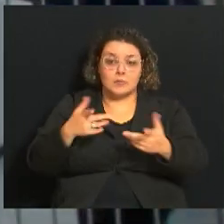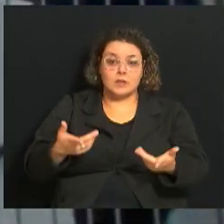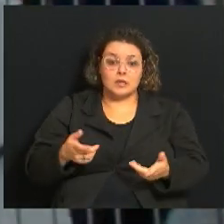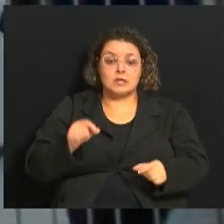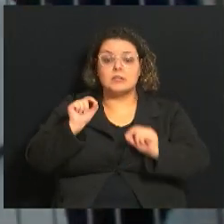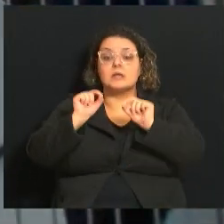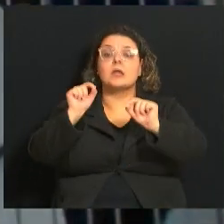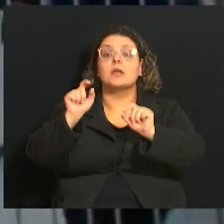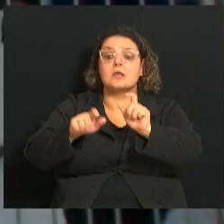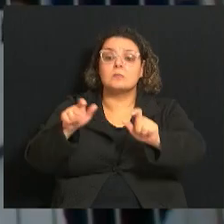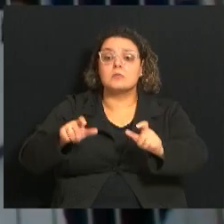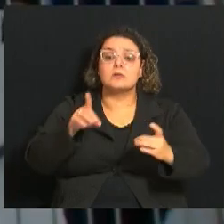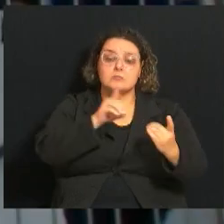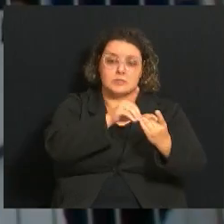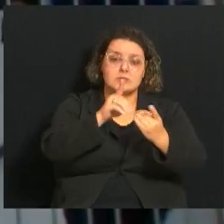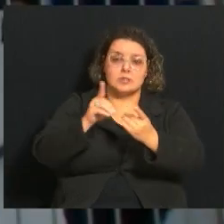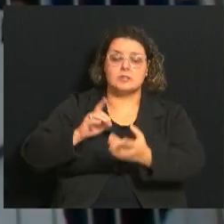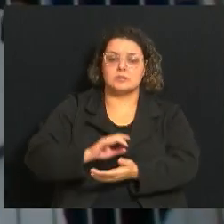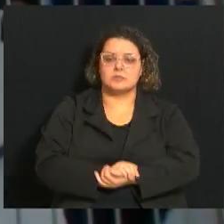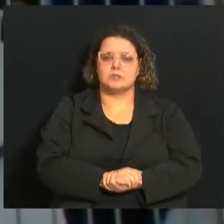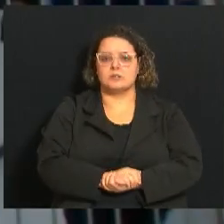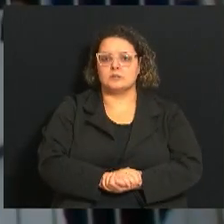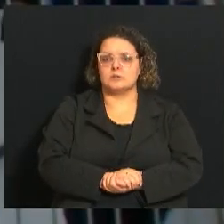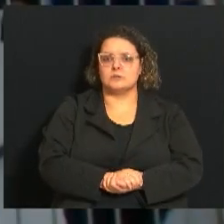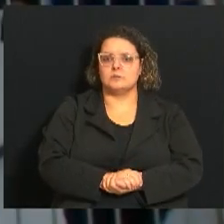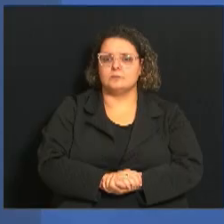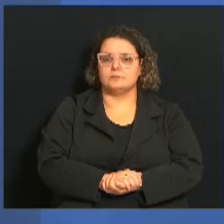pessoas que serão atendidas.